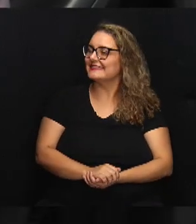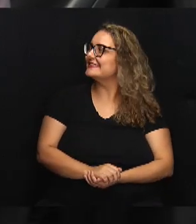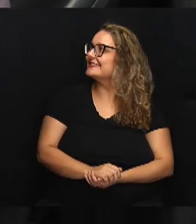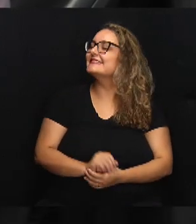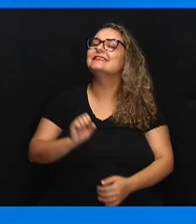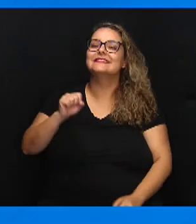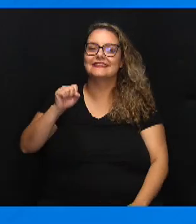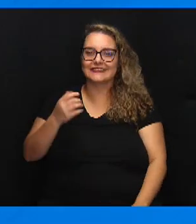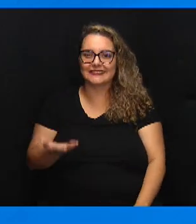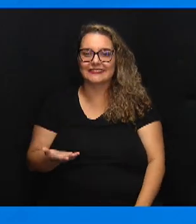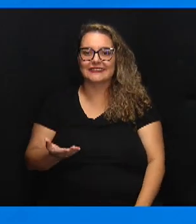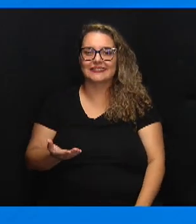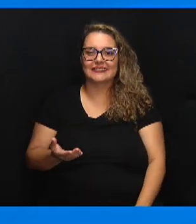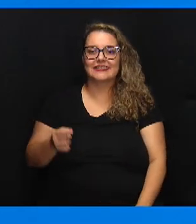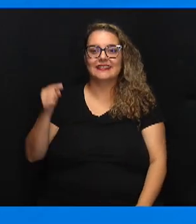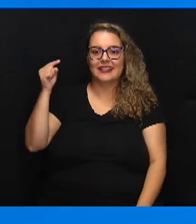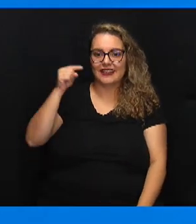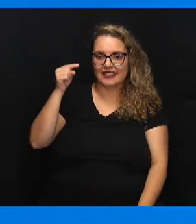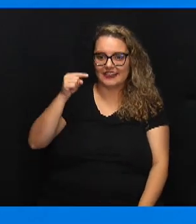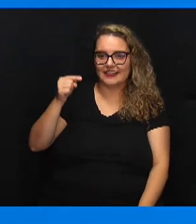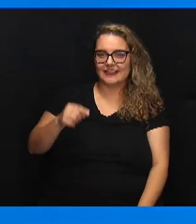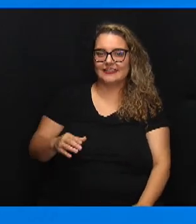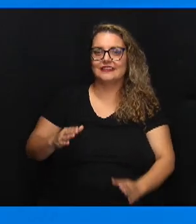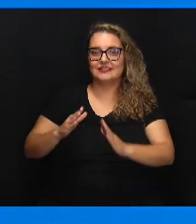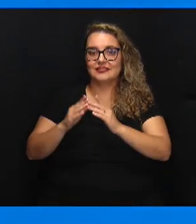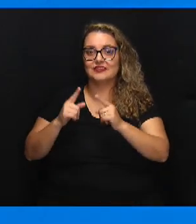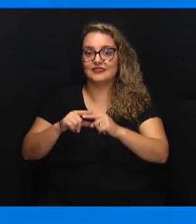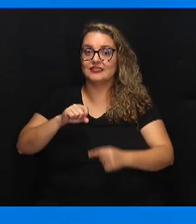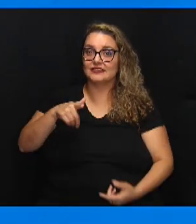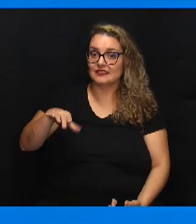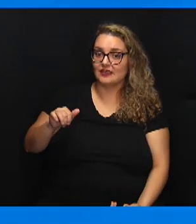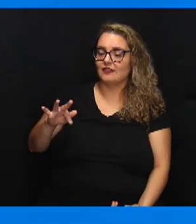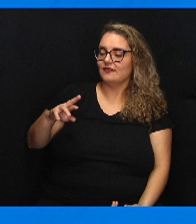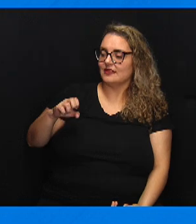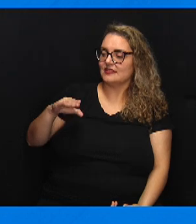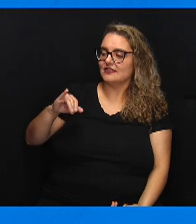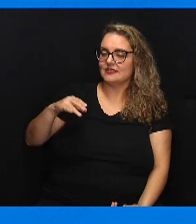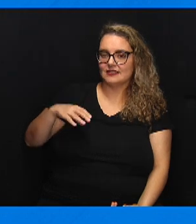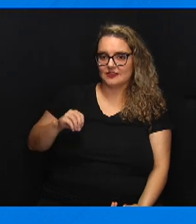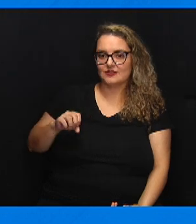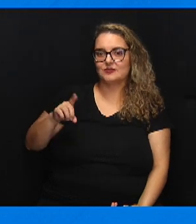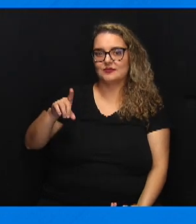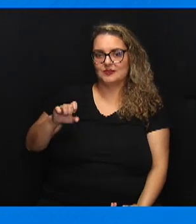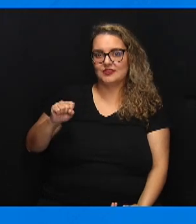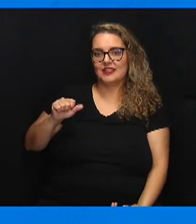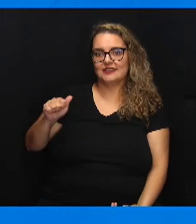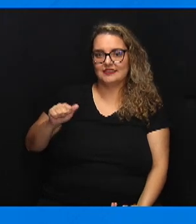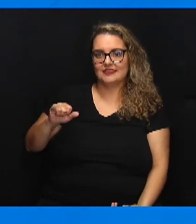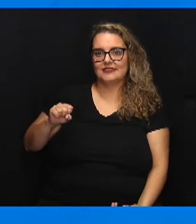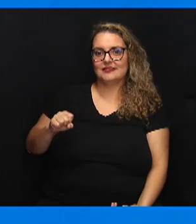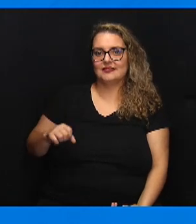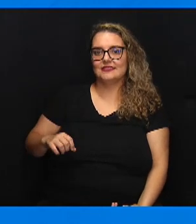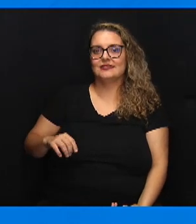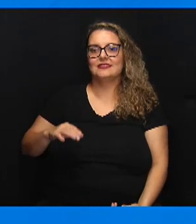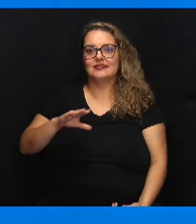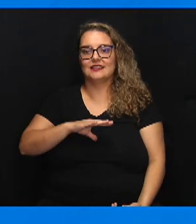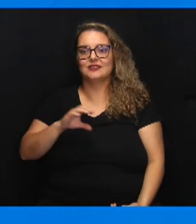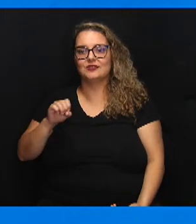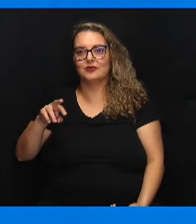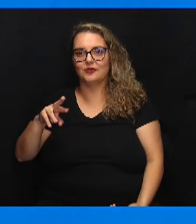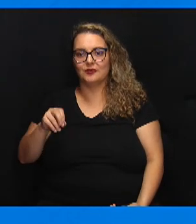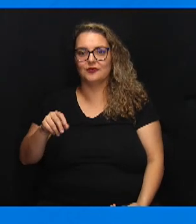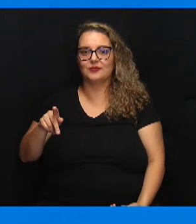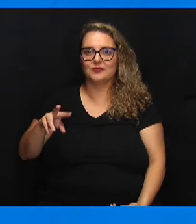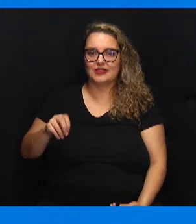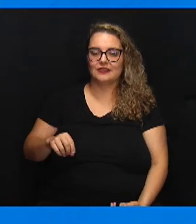Isso. Aí é onde? Isso é lá na igreja de São Francisco de Assis, lá em Ouro Preto. Olha. Isso já é